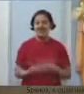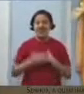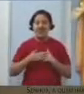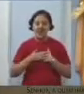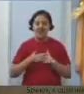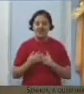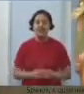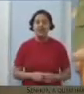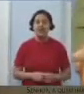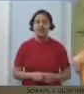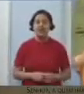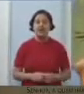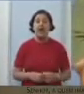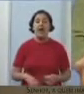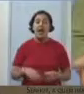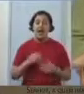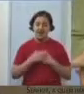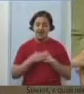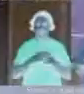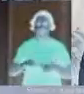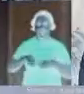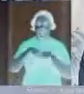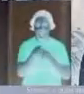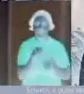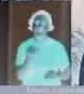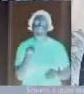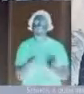dar-se. E Jesus nos ensinou isso com a vida dele.